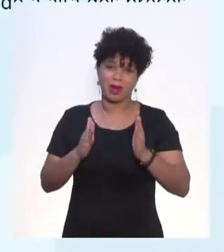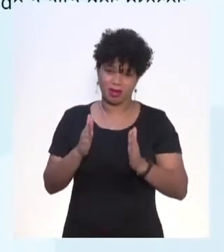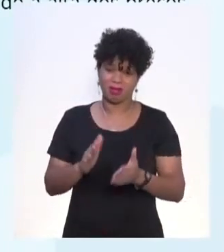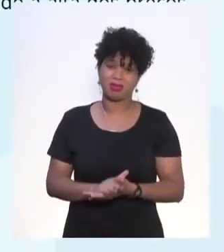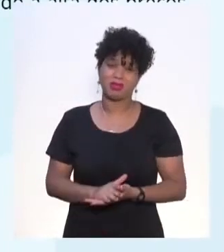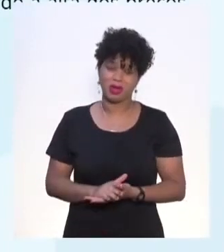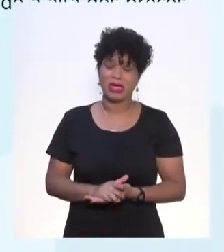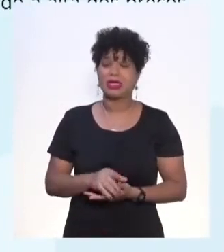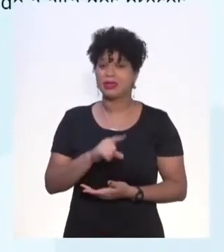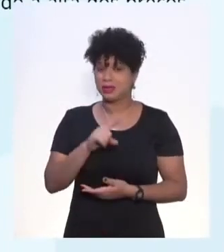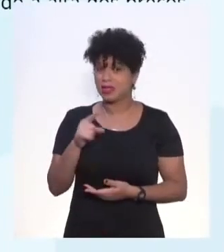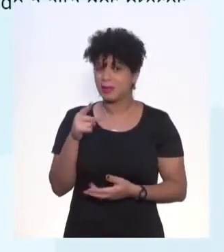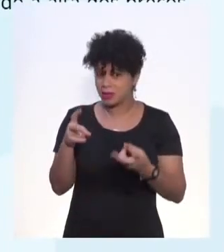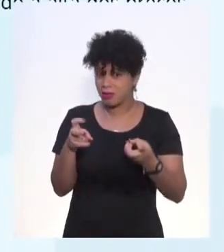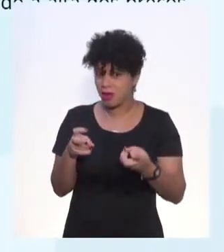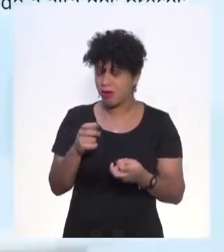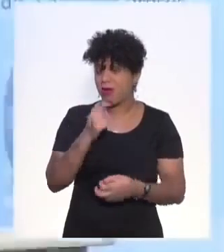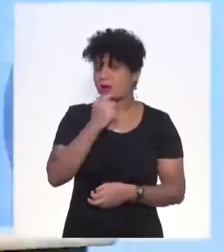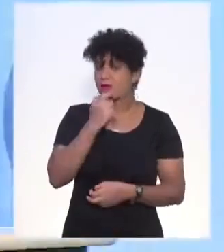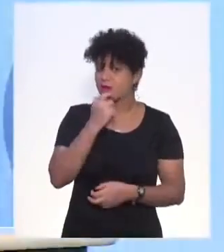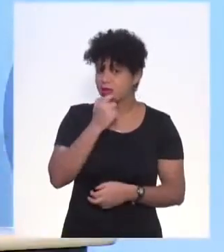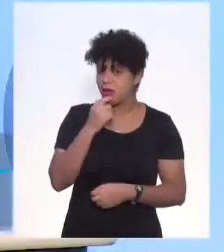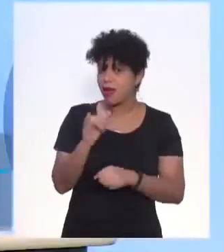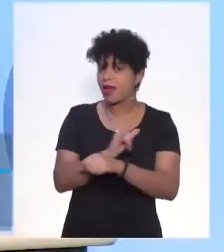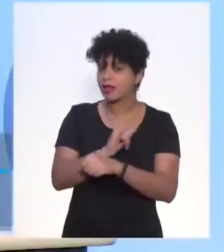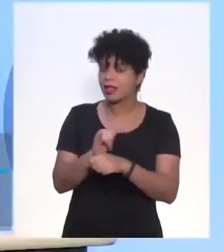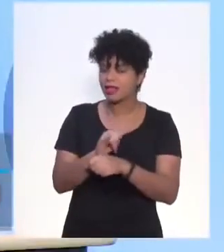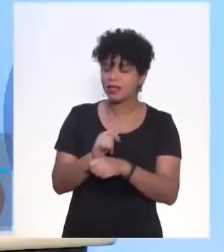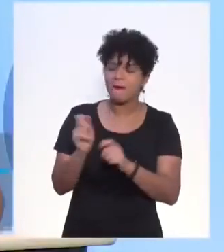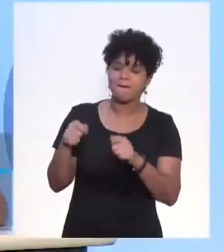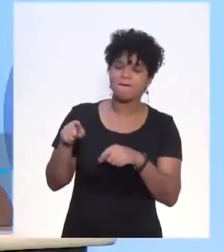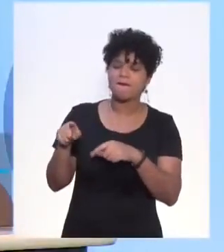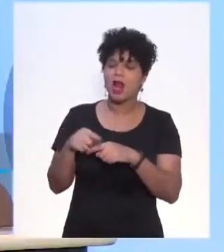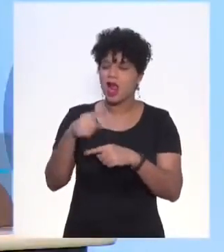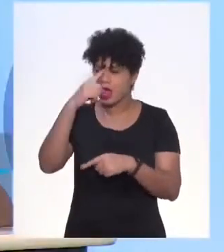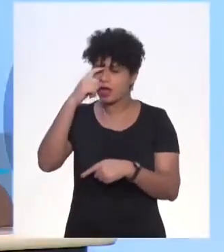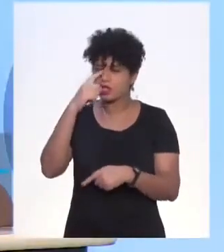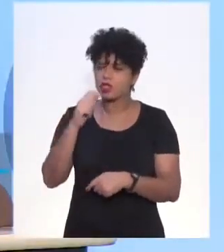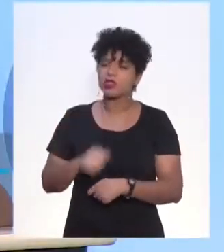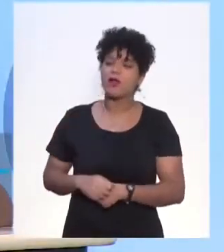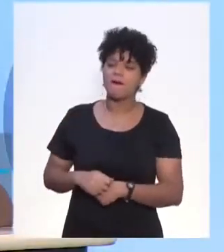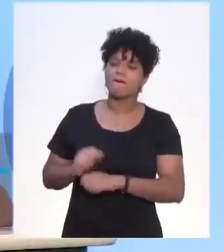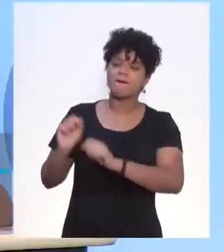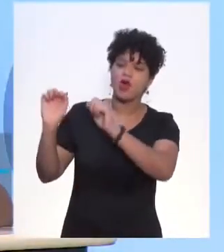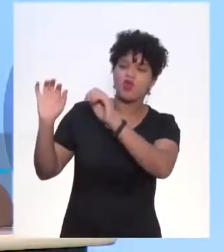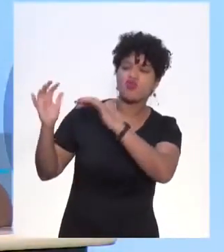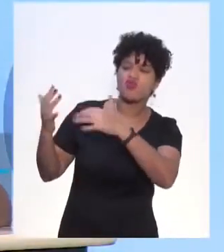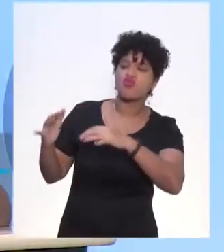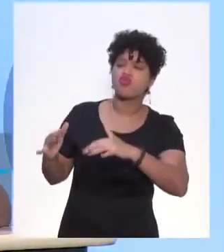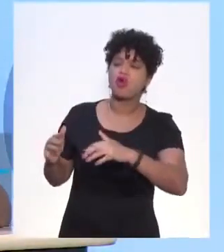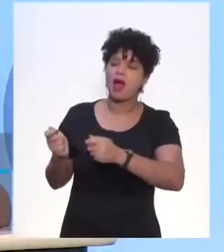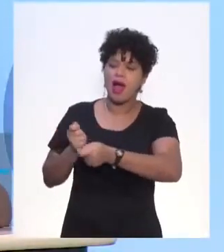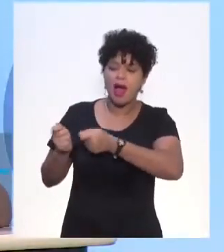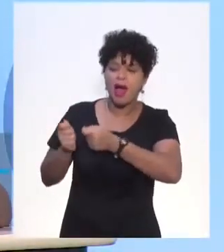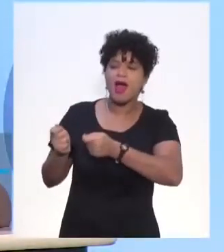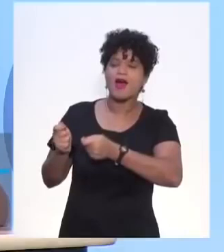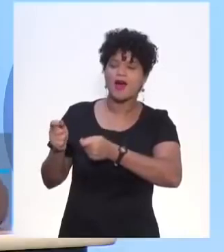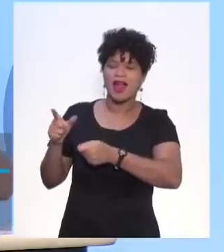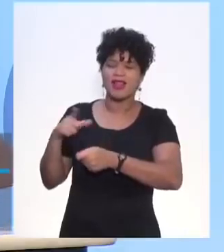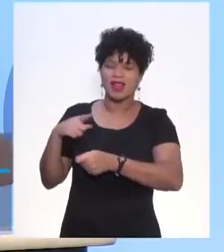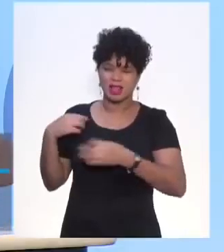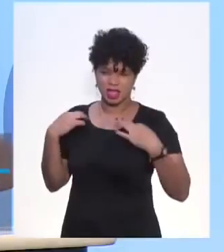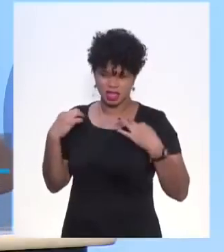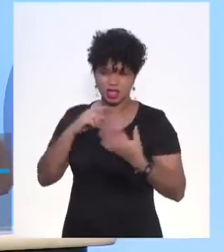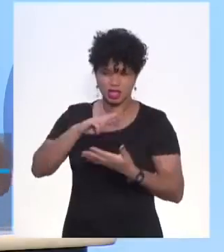Então, vocês vejam que a estratégia da Inglaterra foi enfraquecer a Índia no seu potencial econômico, que era a produção de tecidos,